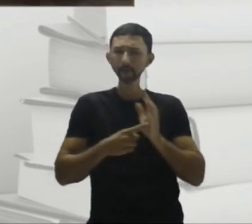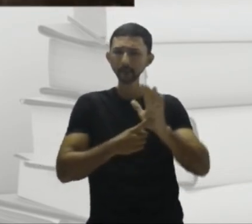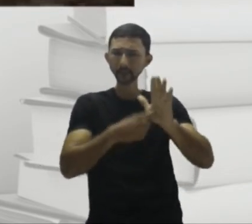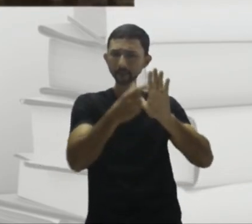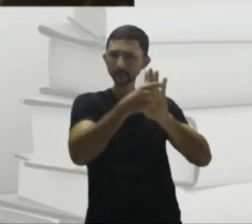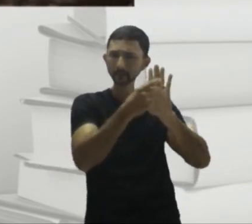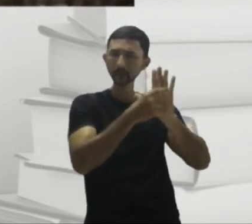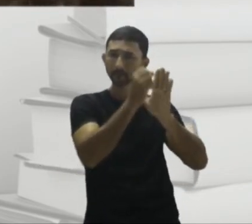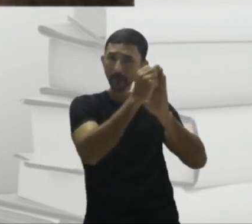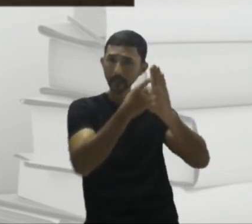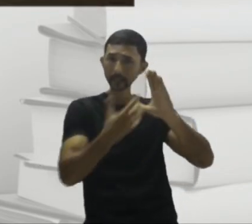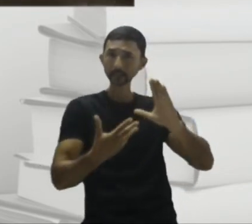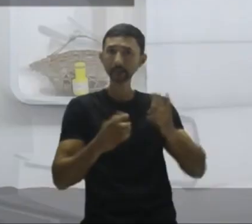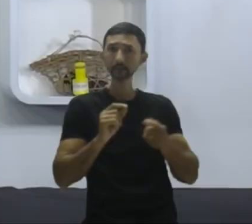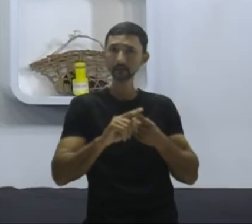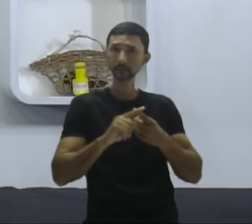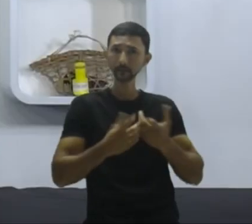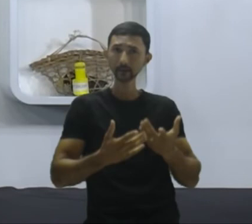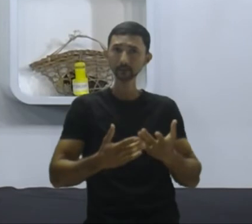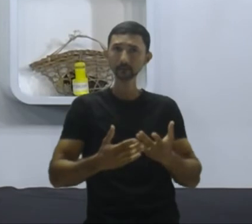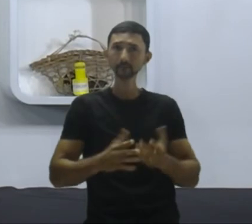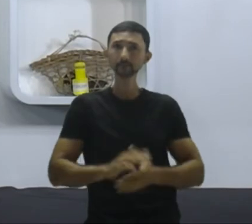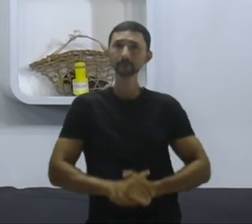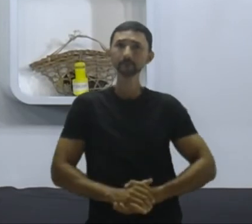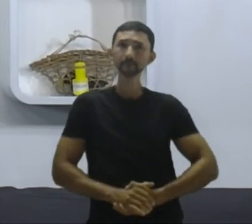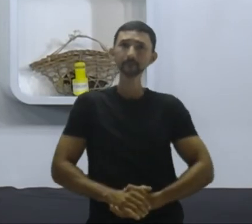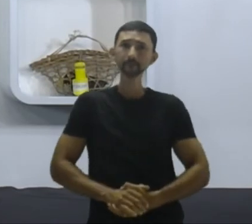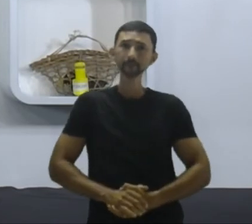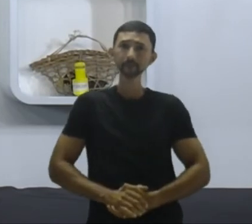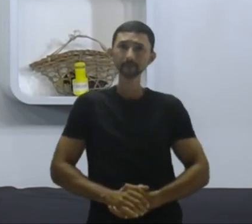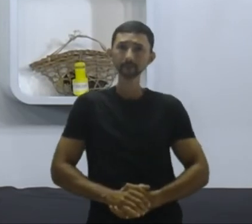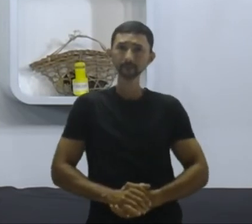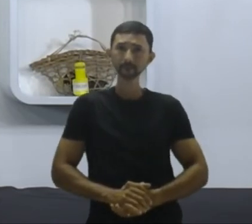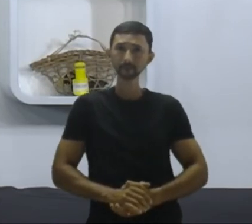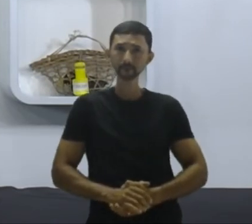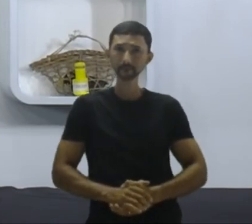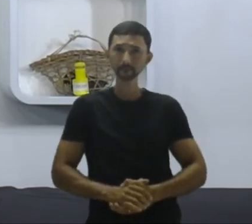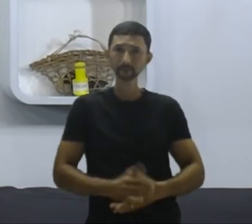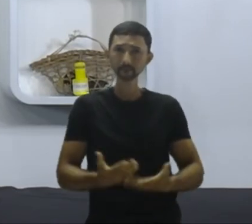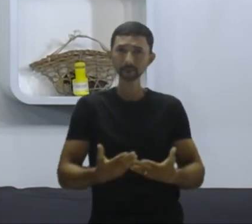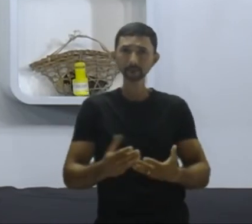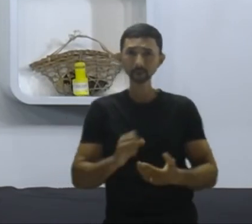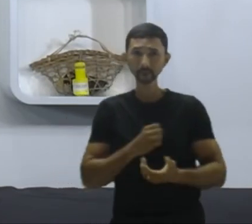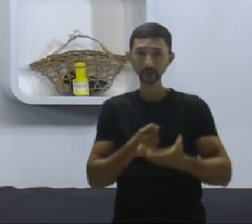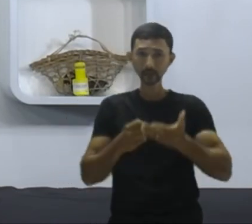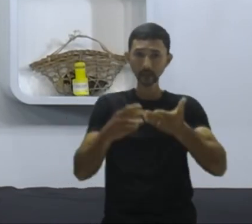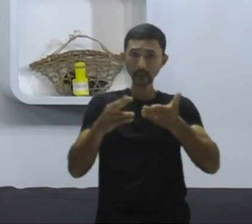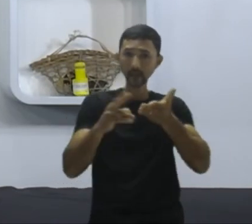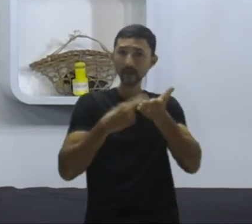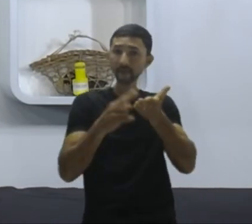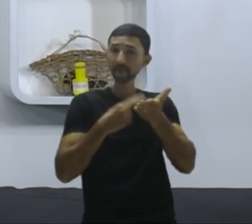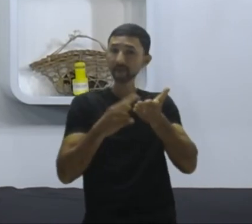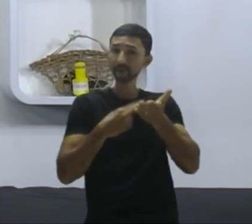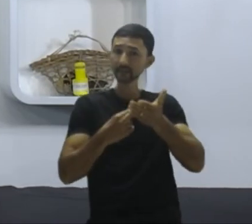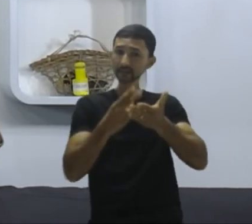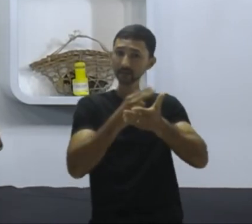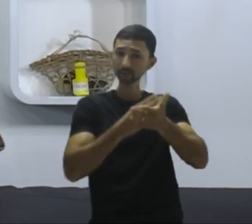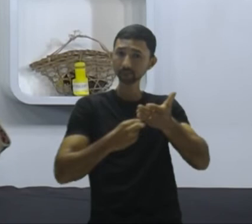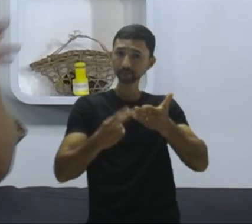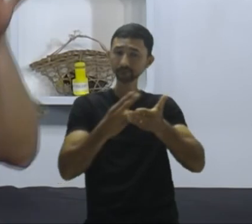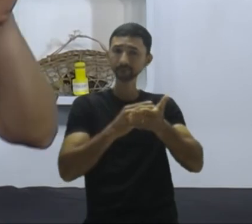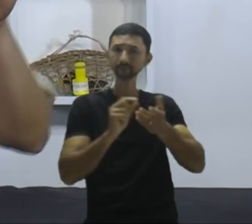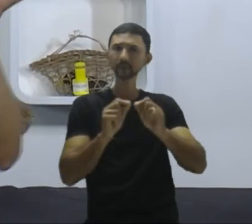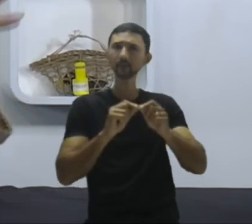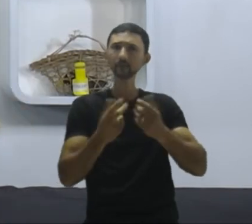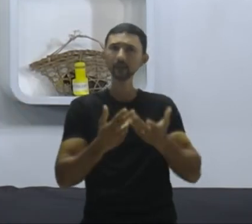essas características que eu citei para vocês, certo? Os heróis dos quadrinhos, por exemplo, o que eles